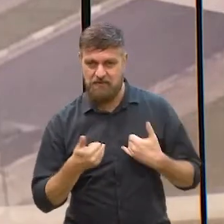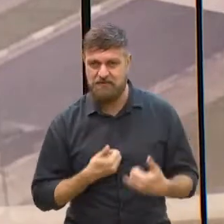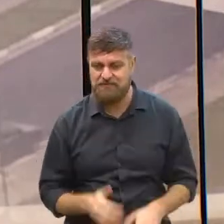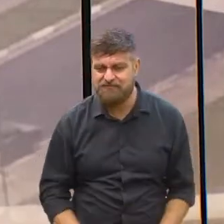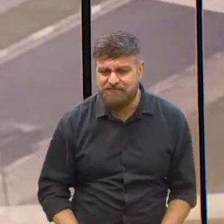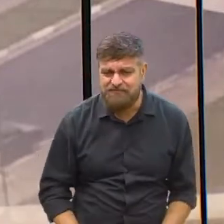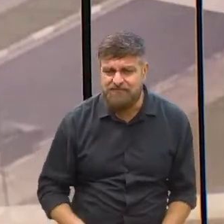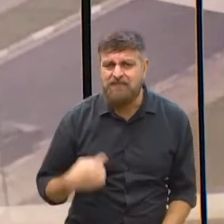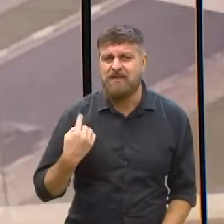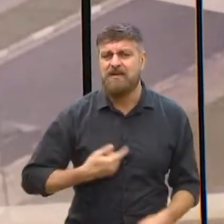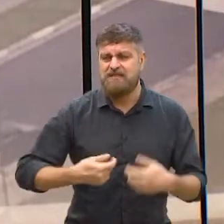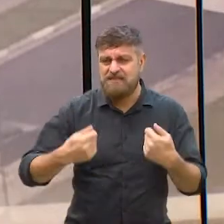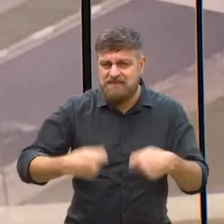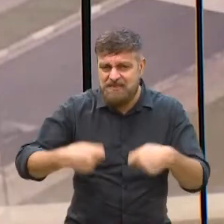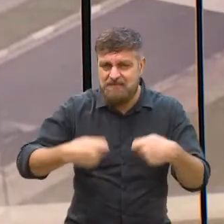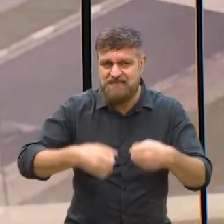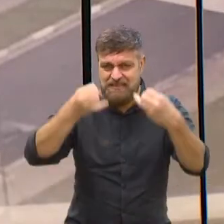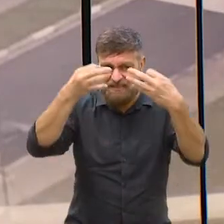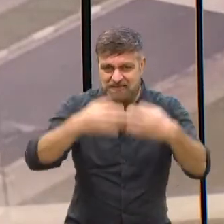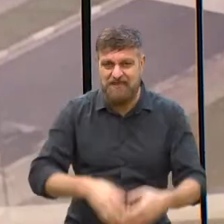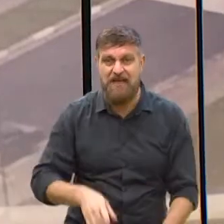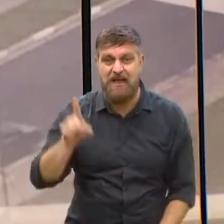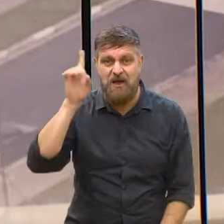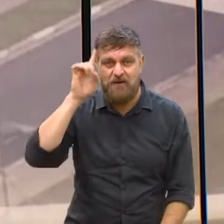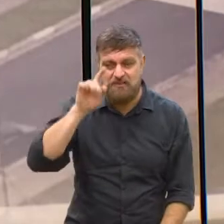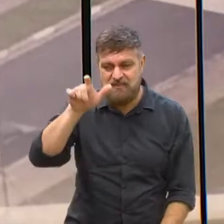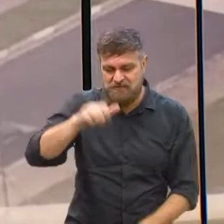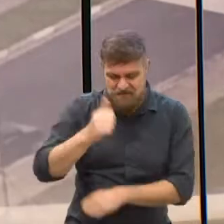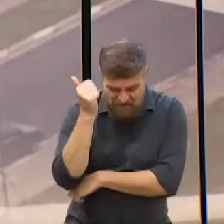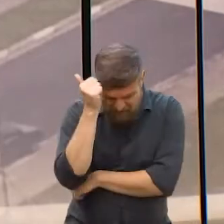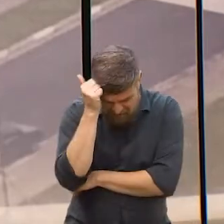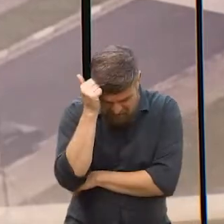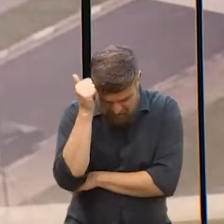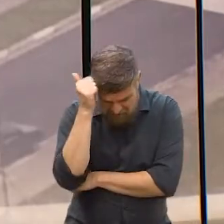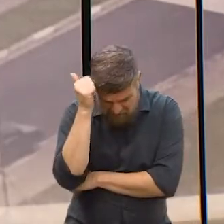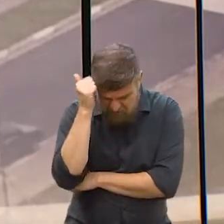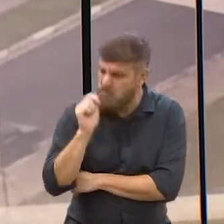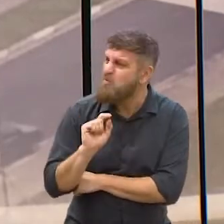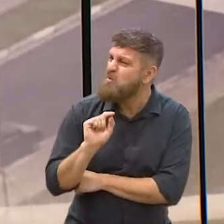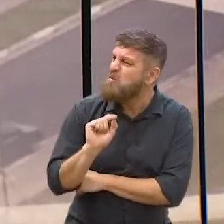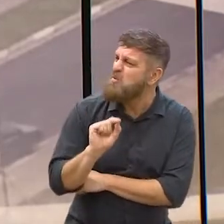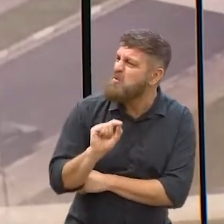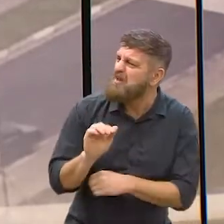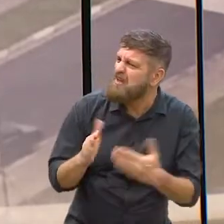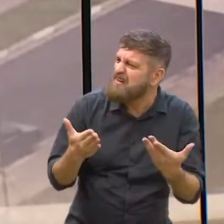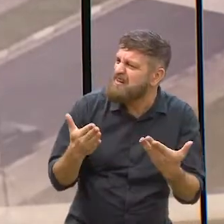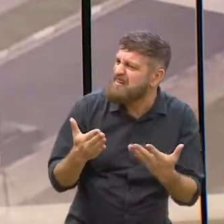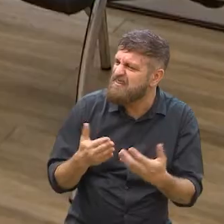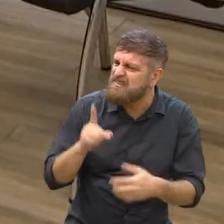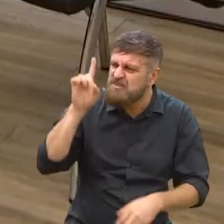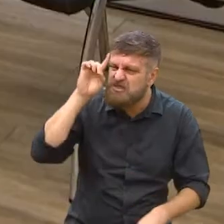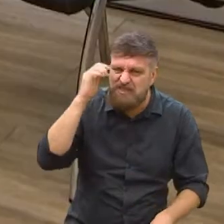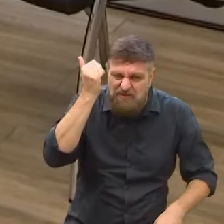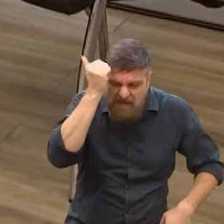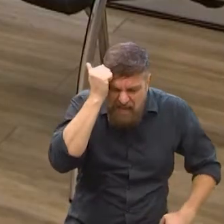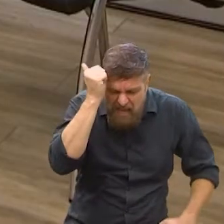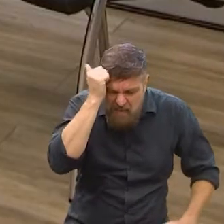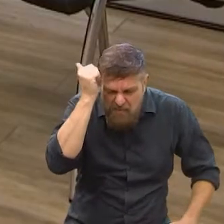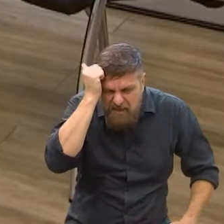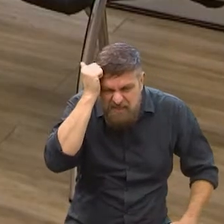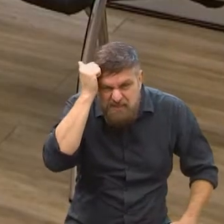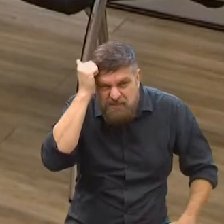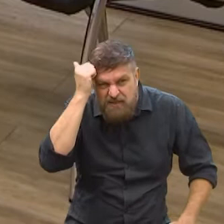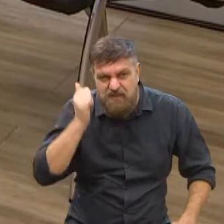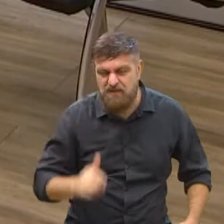Rita, a gente precisa falar sobre o dia do arrependimento. Aí você vai falar: Rita, dia do arrependimento? Onde que? Não está no calendário. E não está